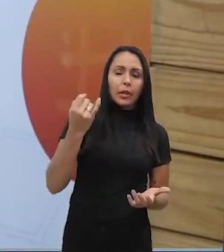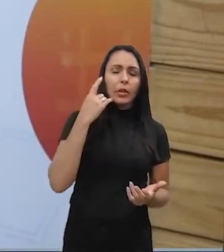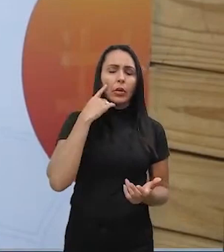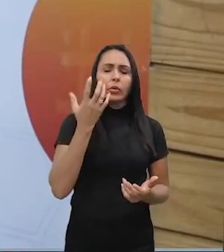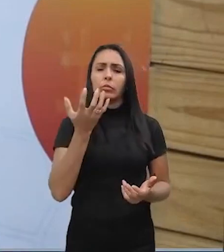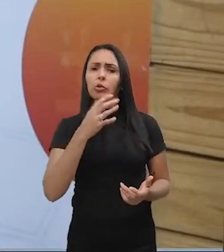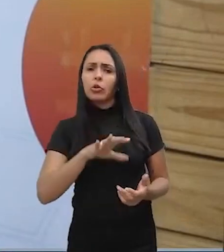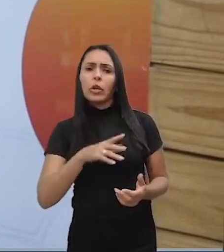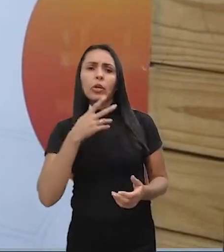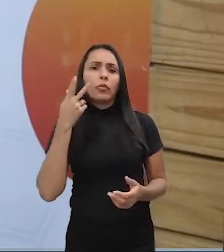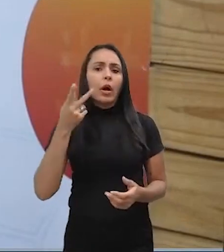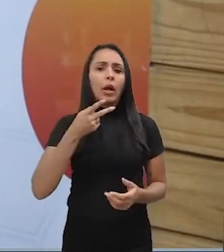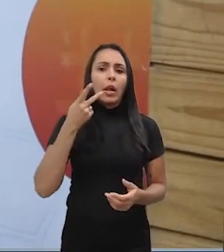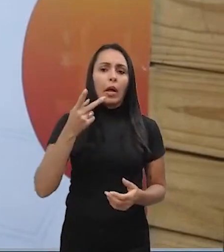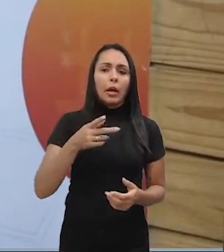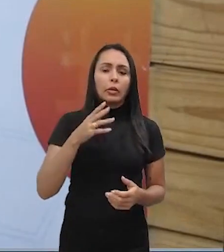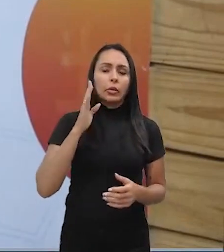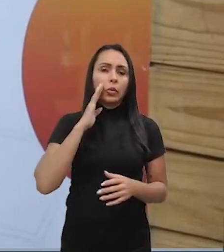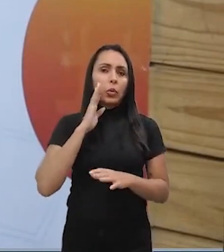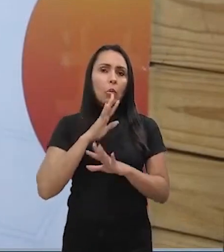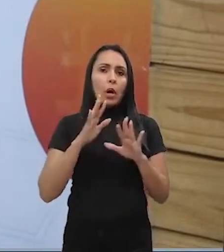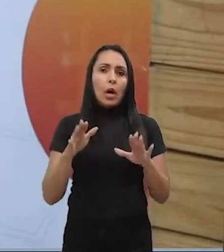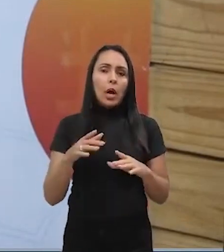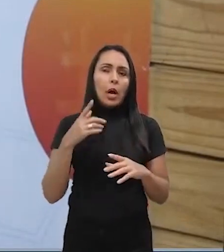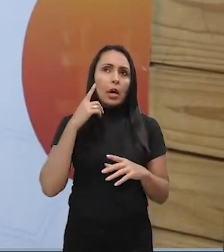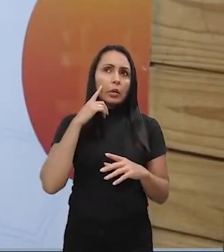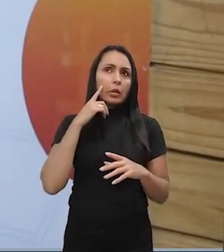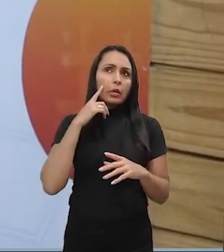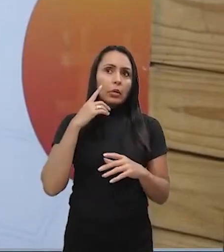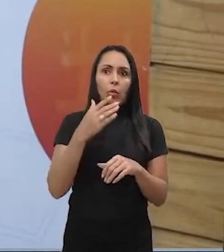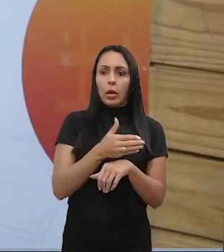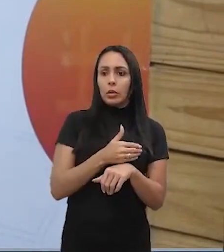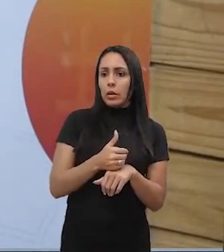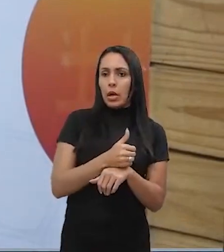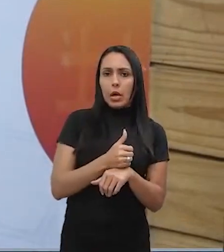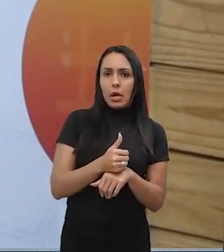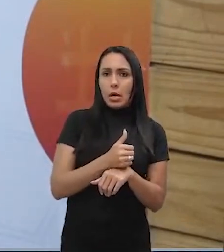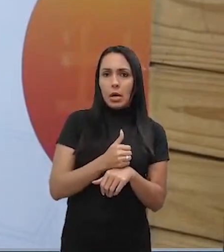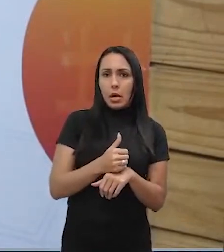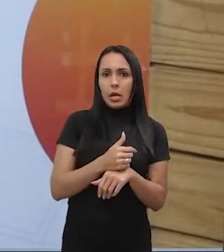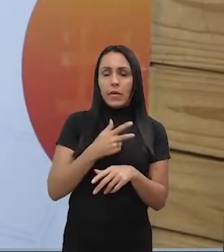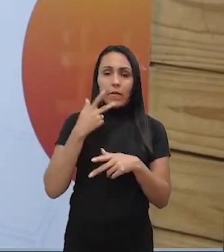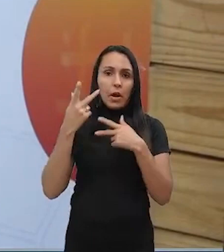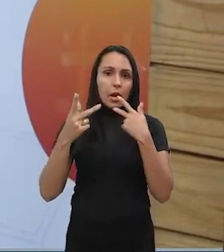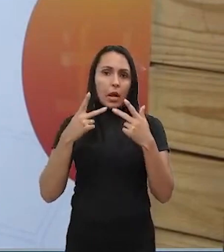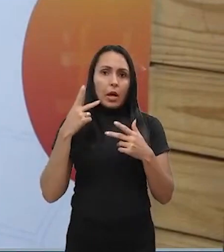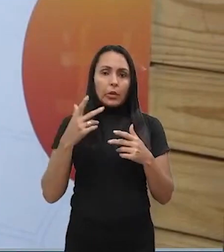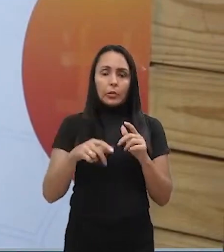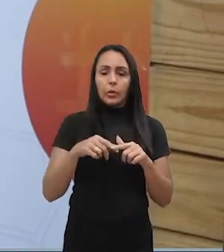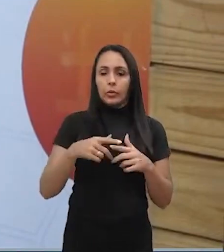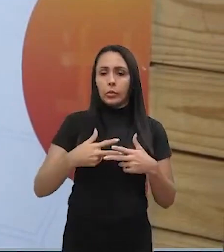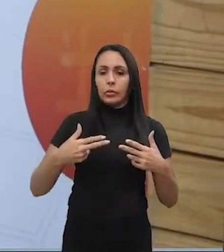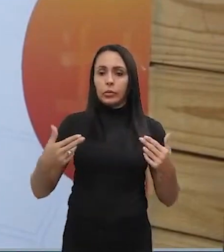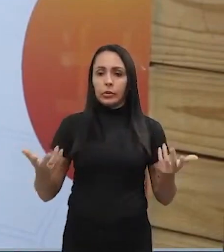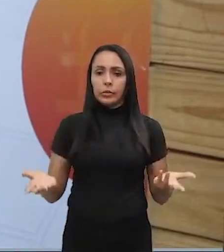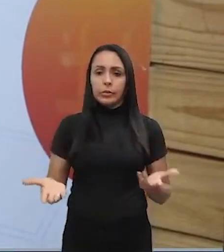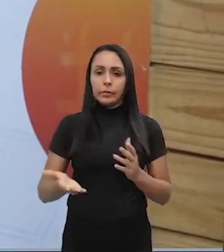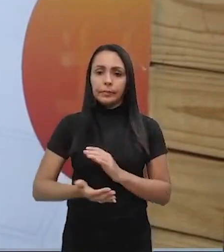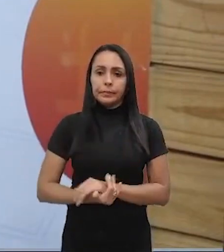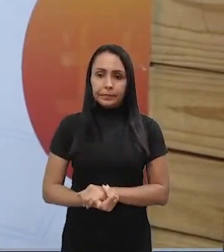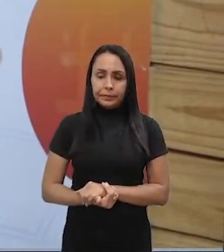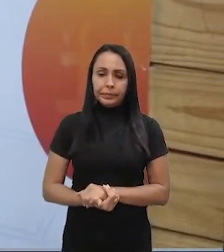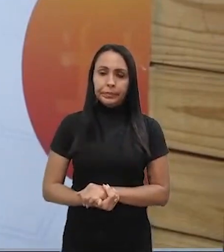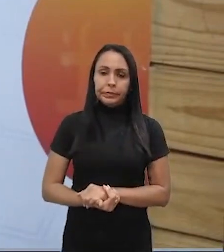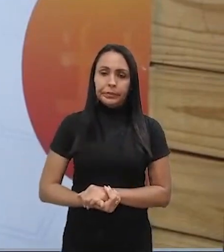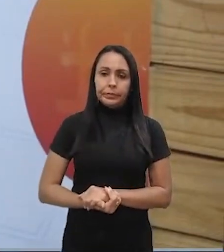dizer aqui, nem quero levantar, sei lá, uma divagação a respeito de qualidade do produto, até porque existe Juliana Carla que vai falar